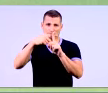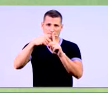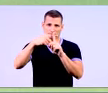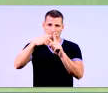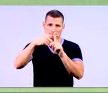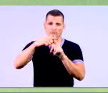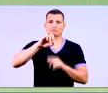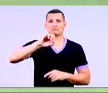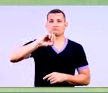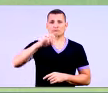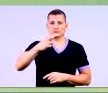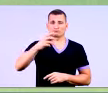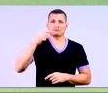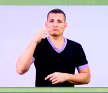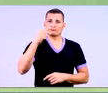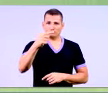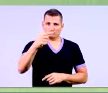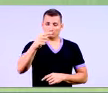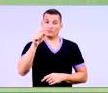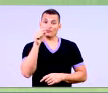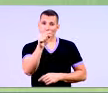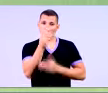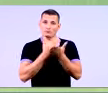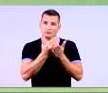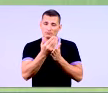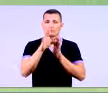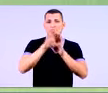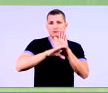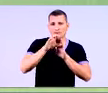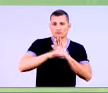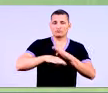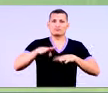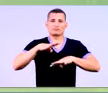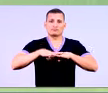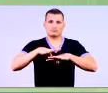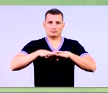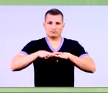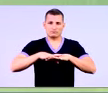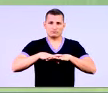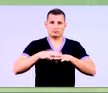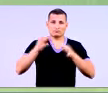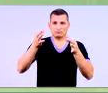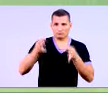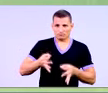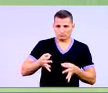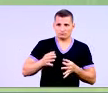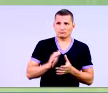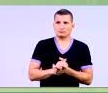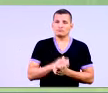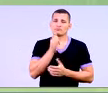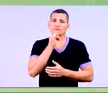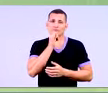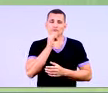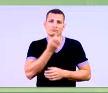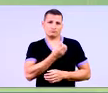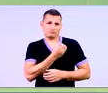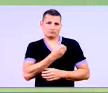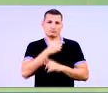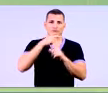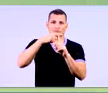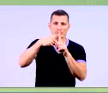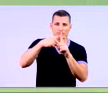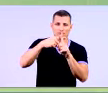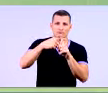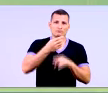aqui começa os nossos conceitos de matemática sério nos horários só porque por exemplo números positivos e negativos